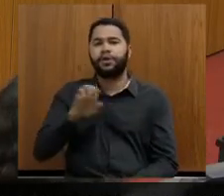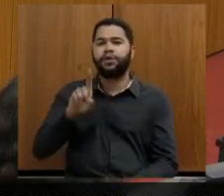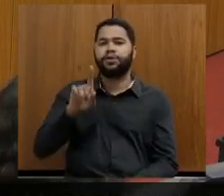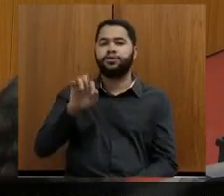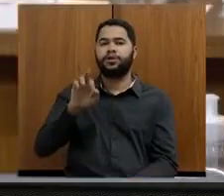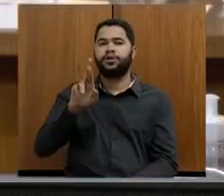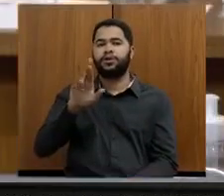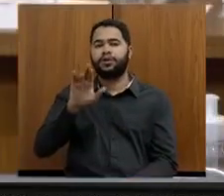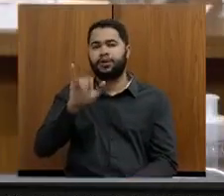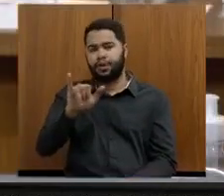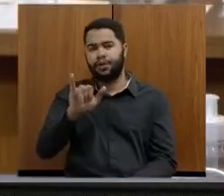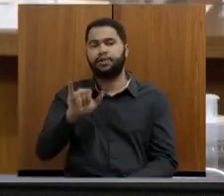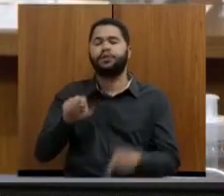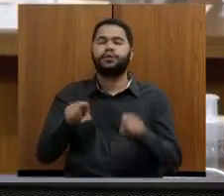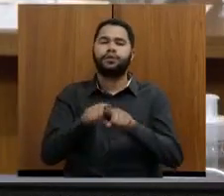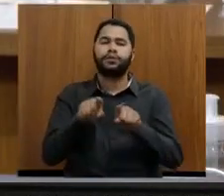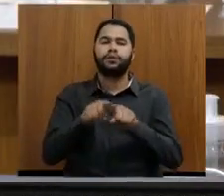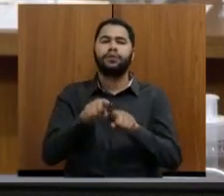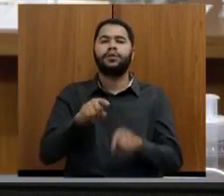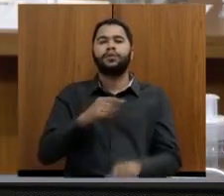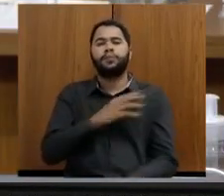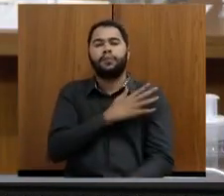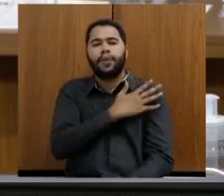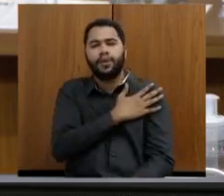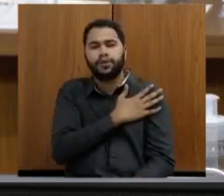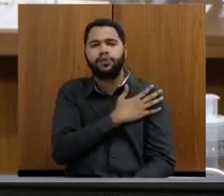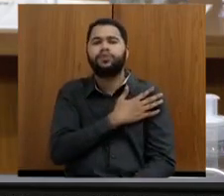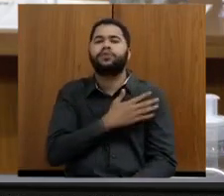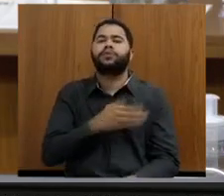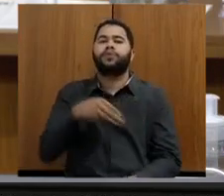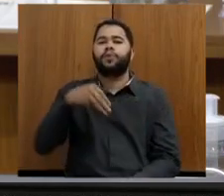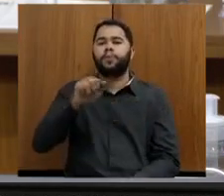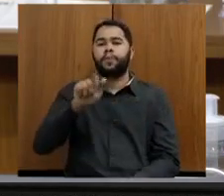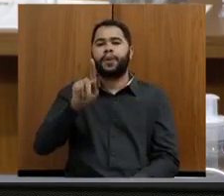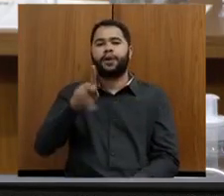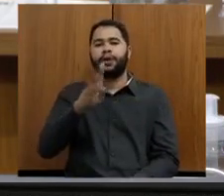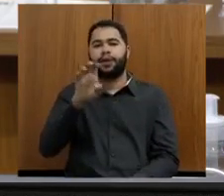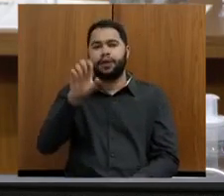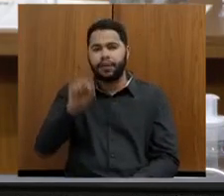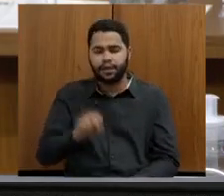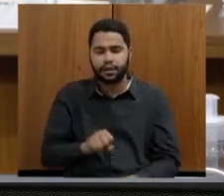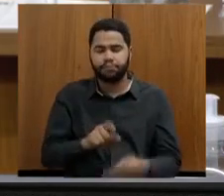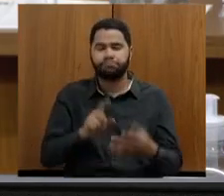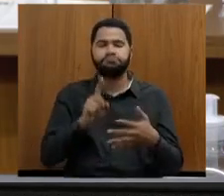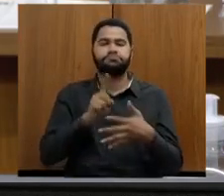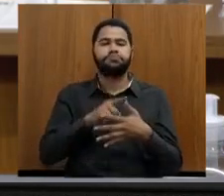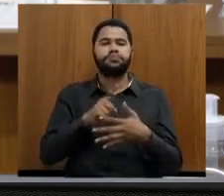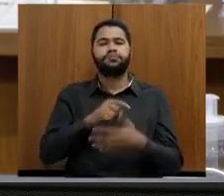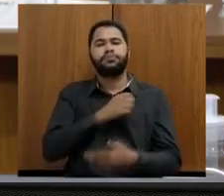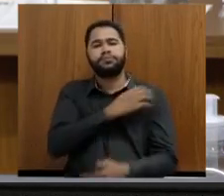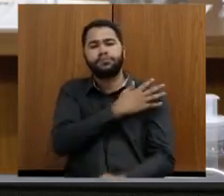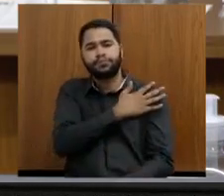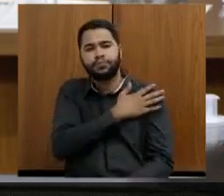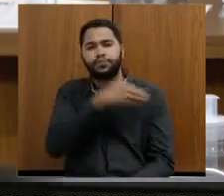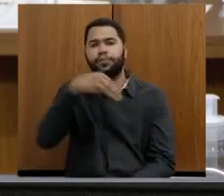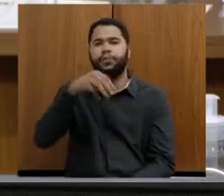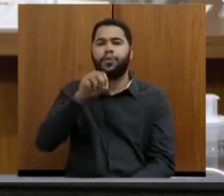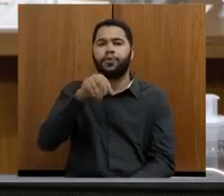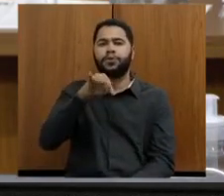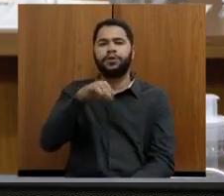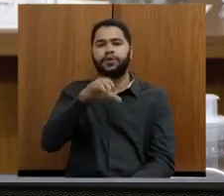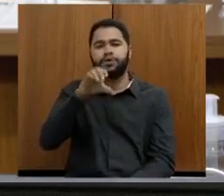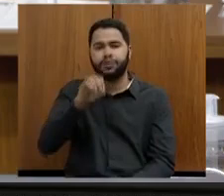Viana Major Moisés Magalhães Major Montesano Crispim